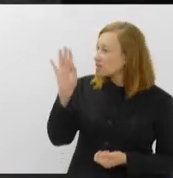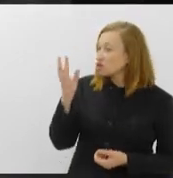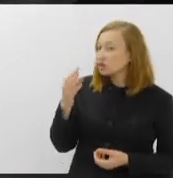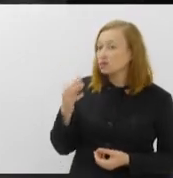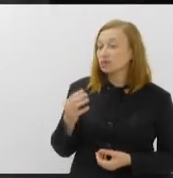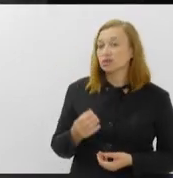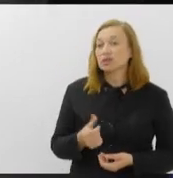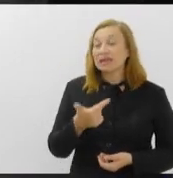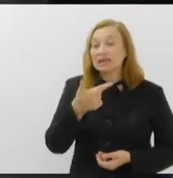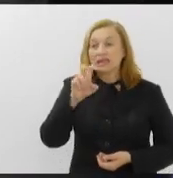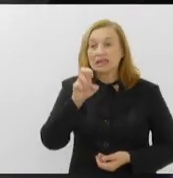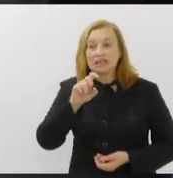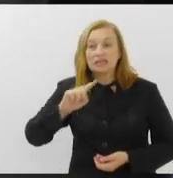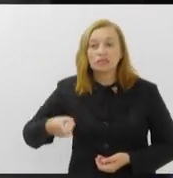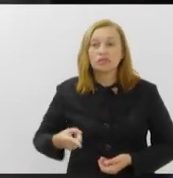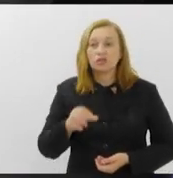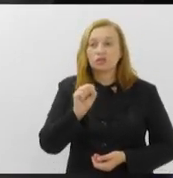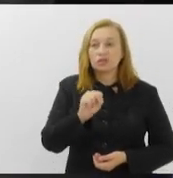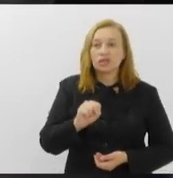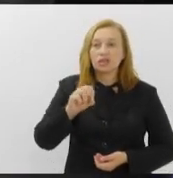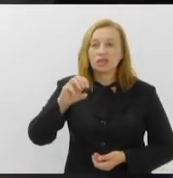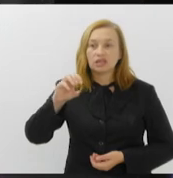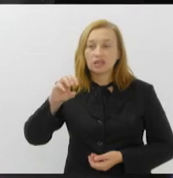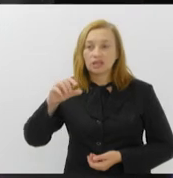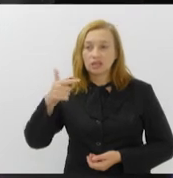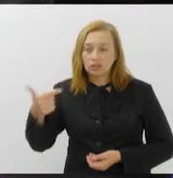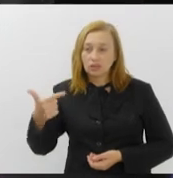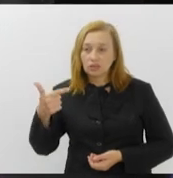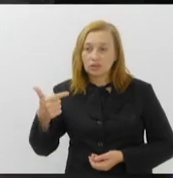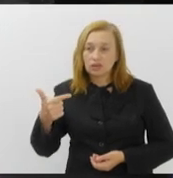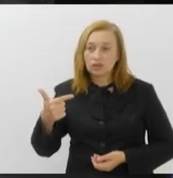são 15.082 beneficiários de